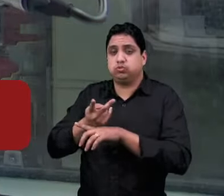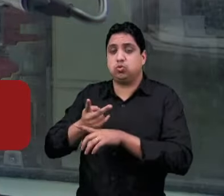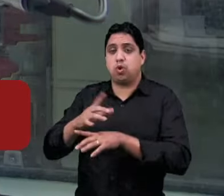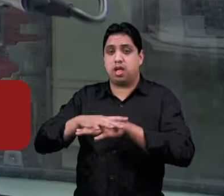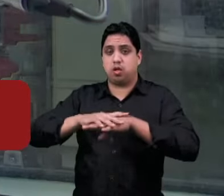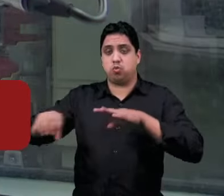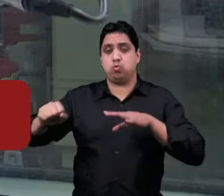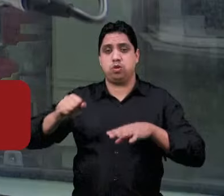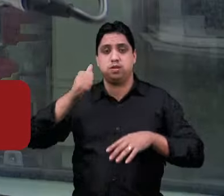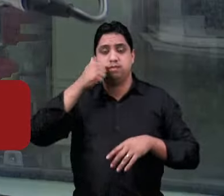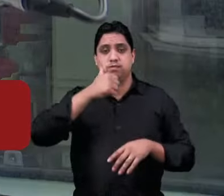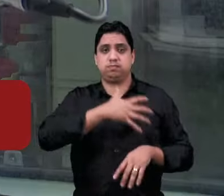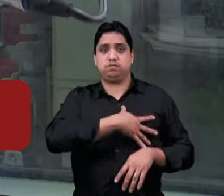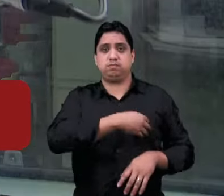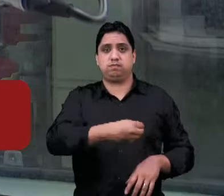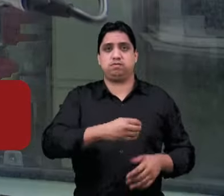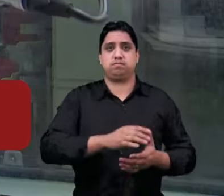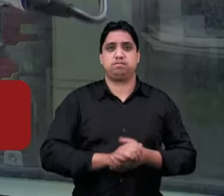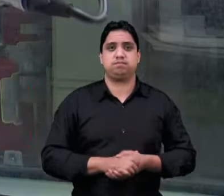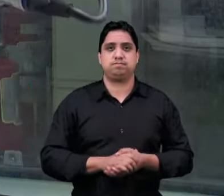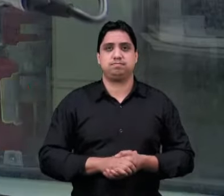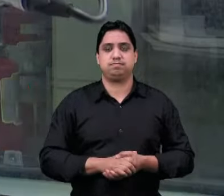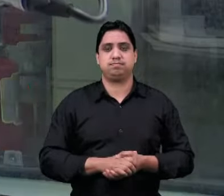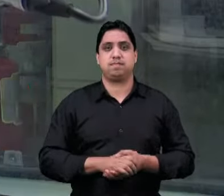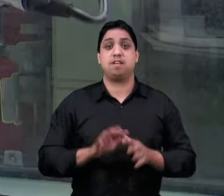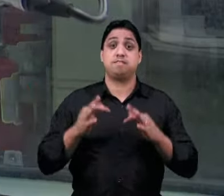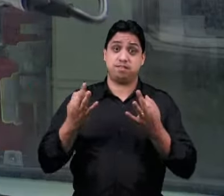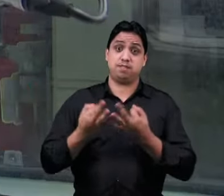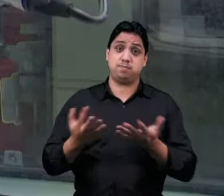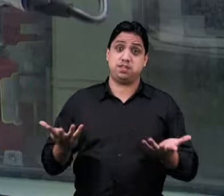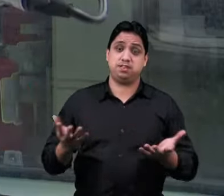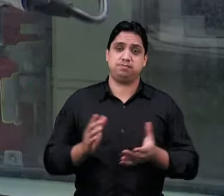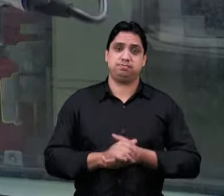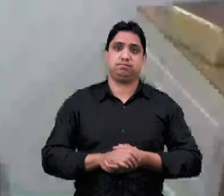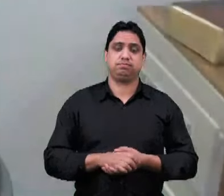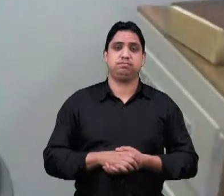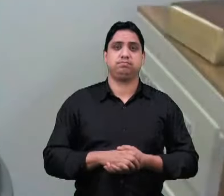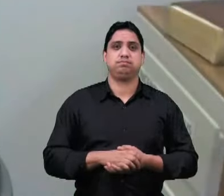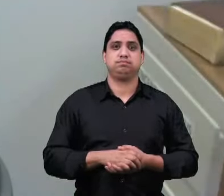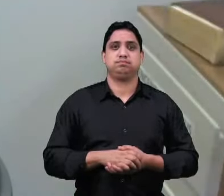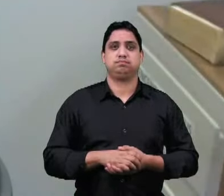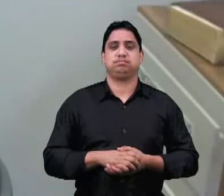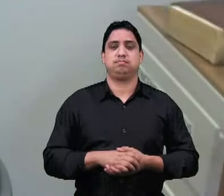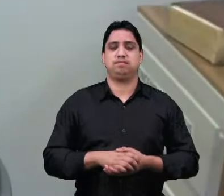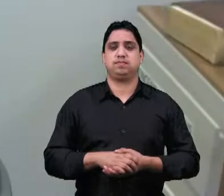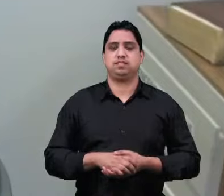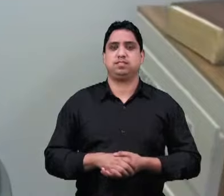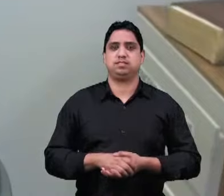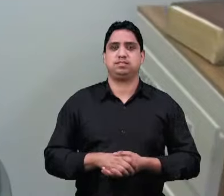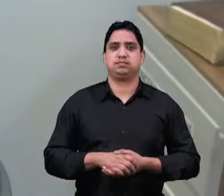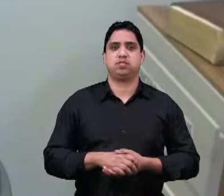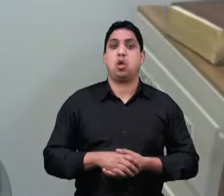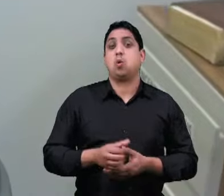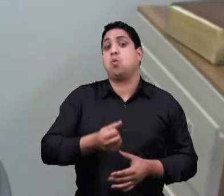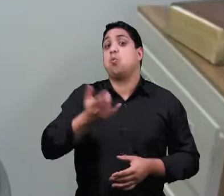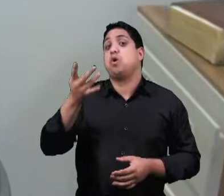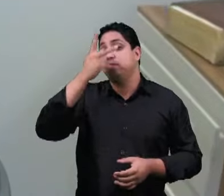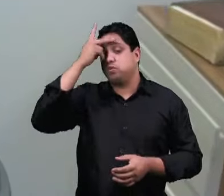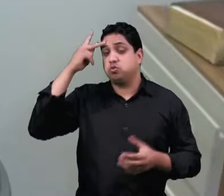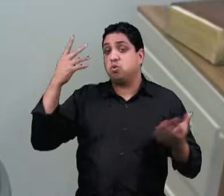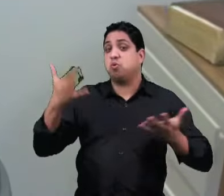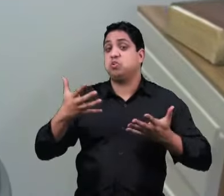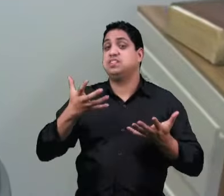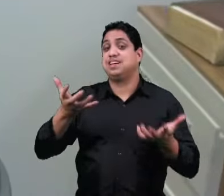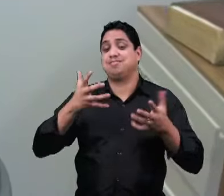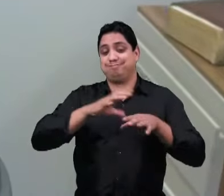para sua filha. Família, é verdade. A busca de uma cura. Quantos nessa noite estão buscando uma cura para